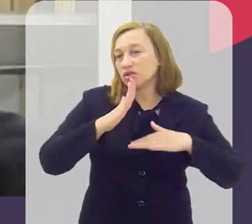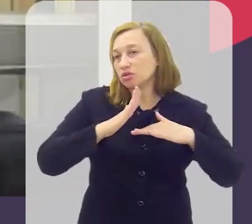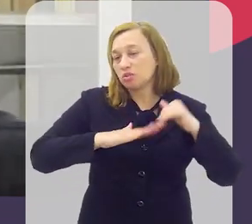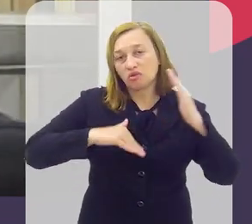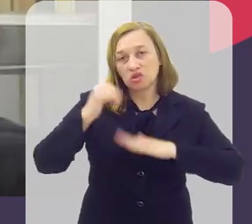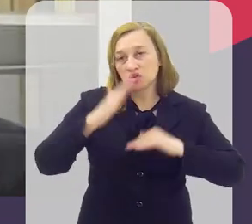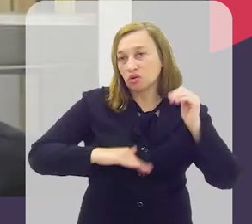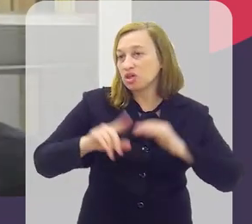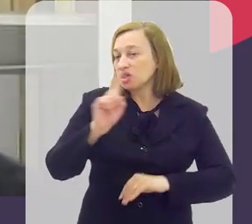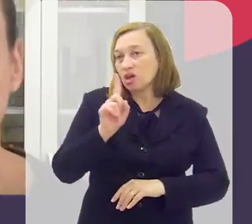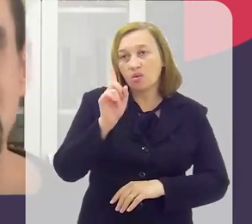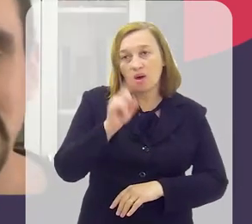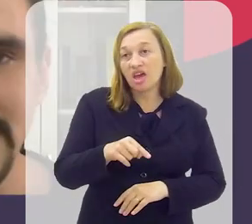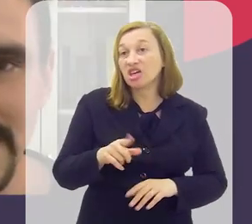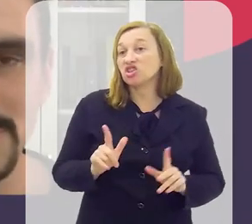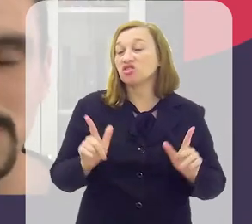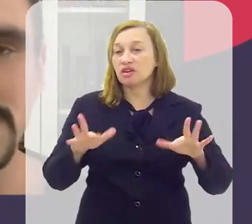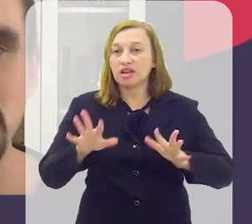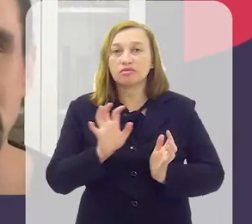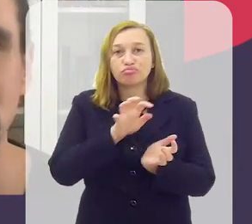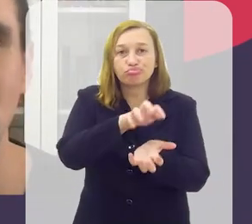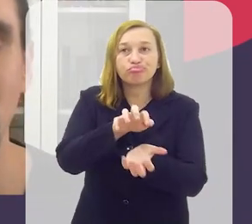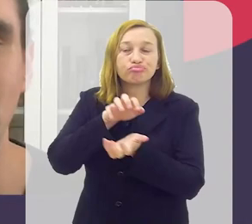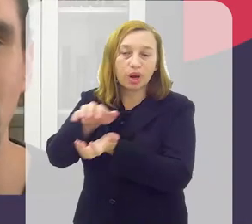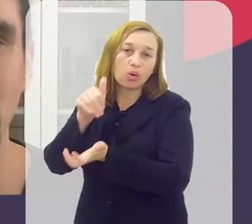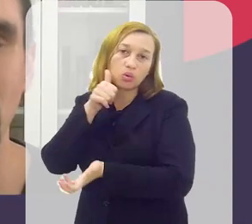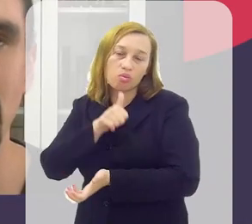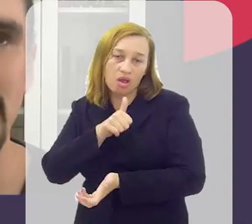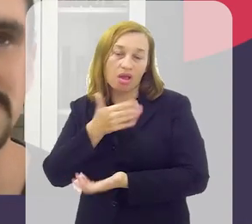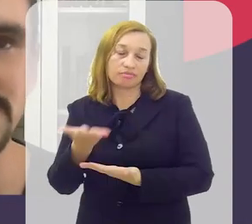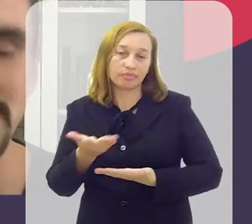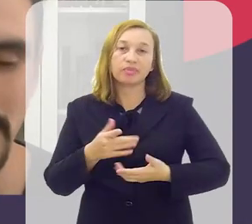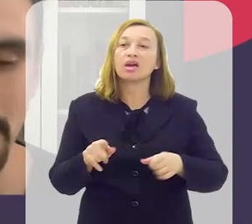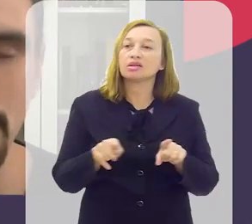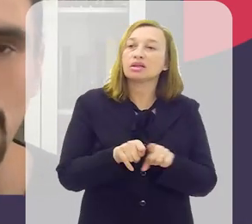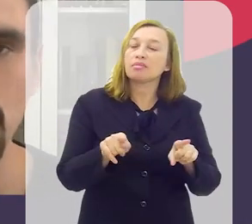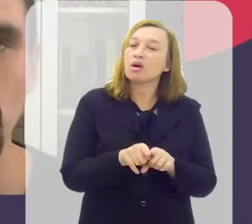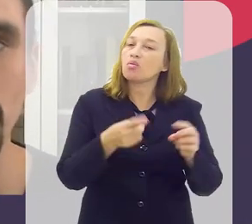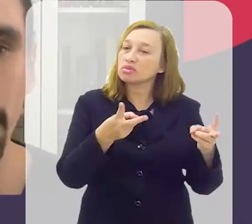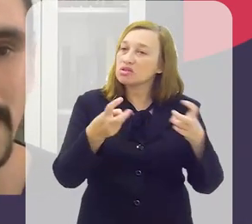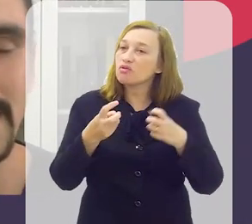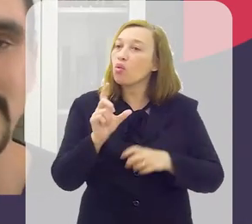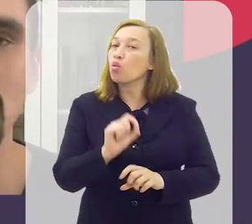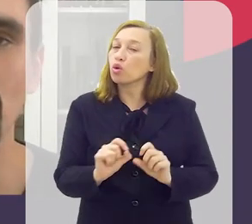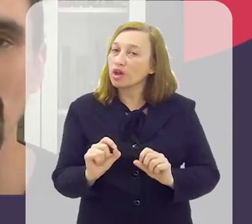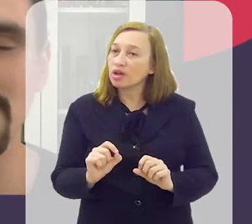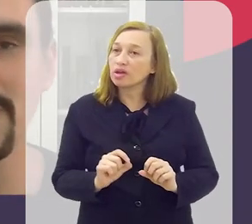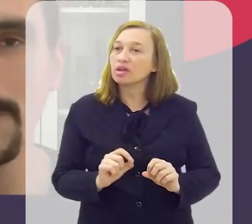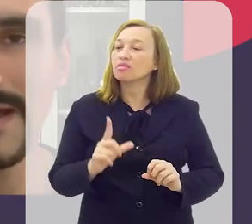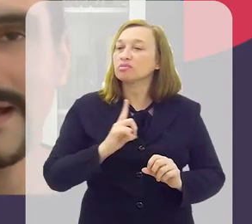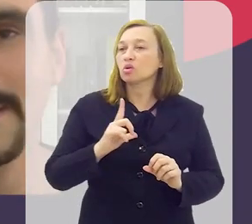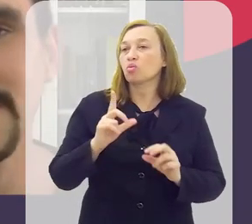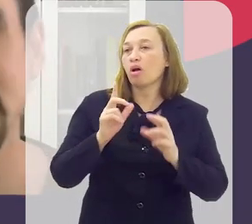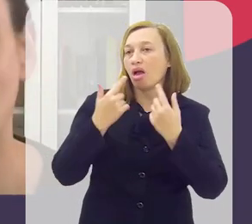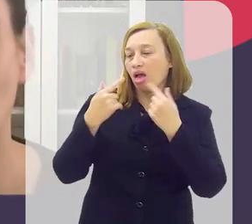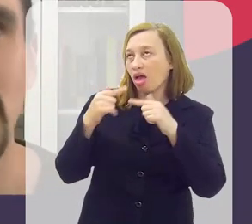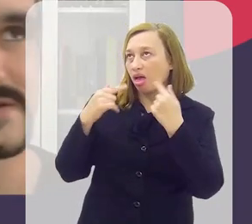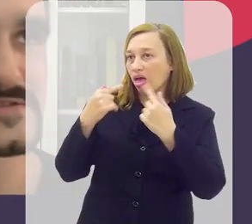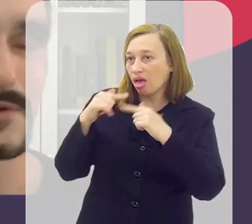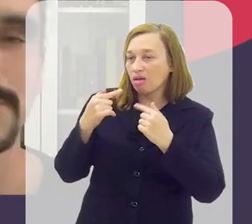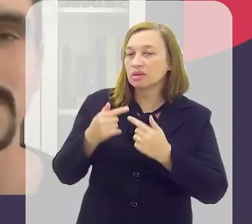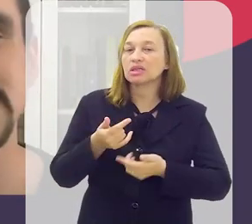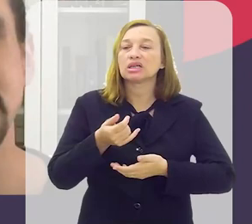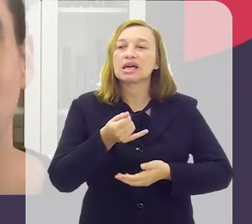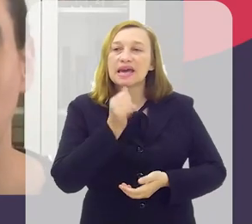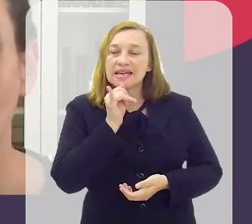não foi diferente, claro, no caso dos entregadores. A gente também notou que havia uma reclamação com